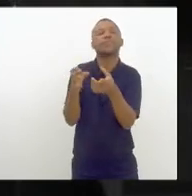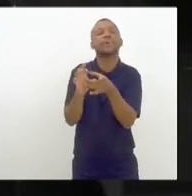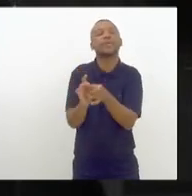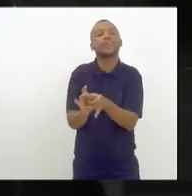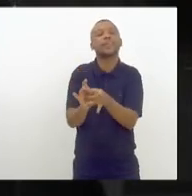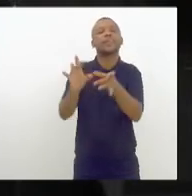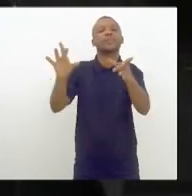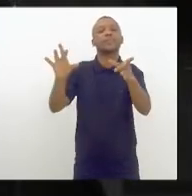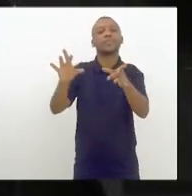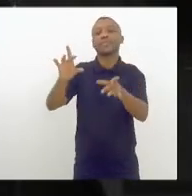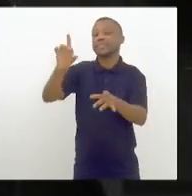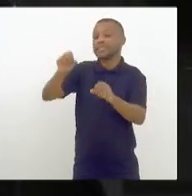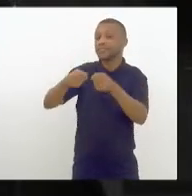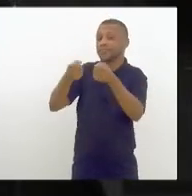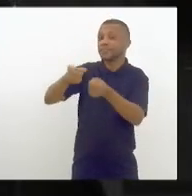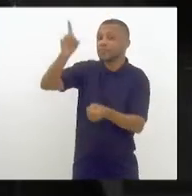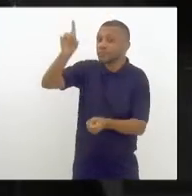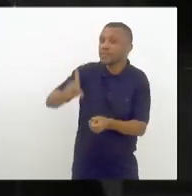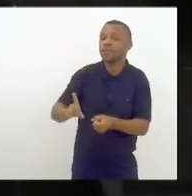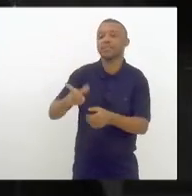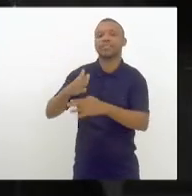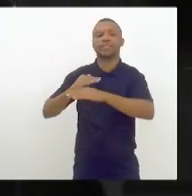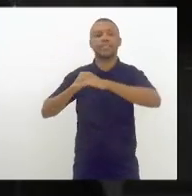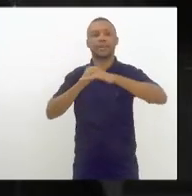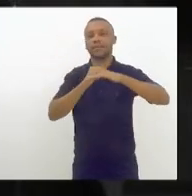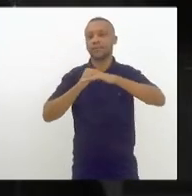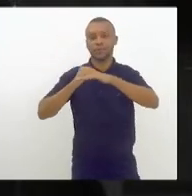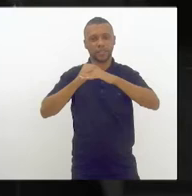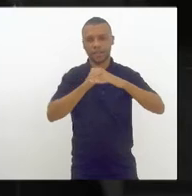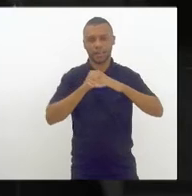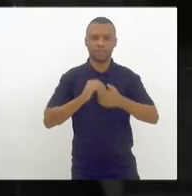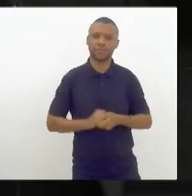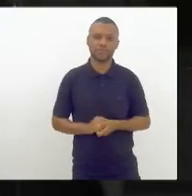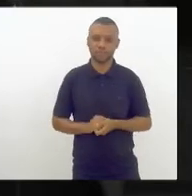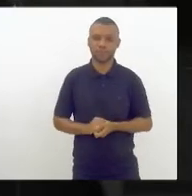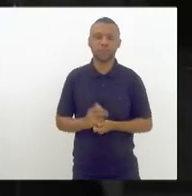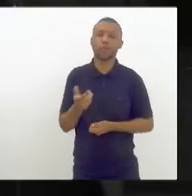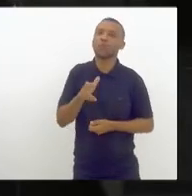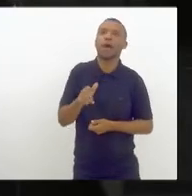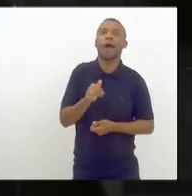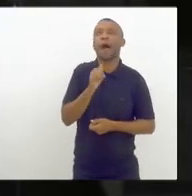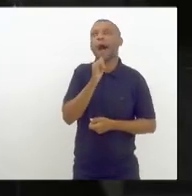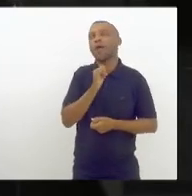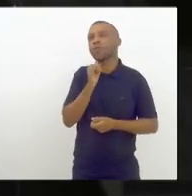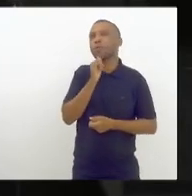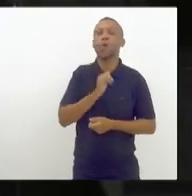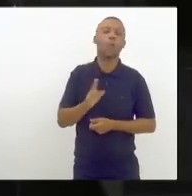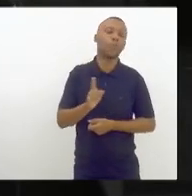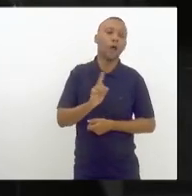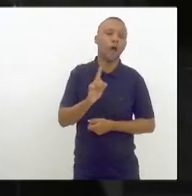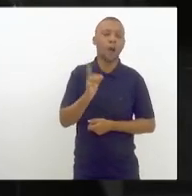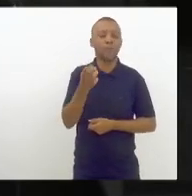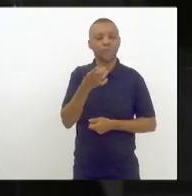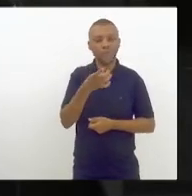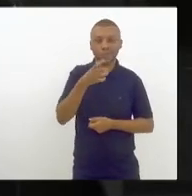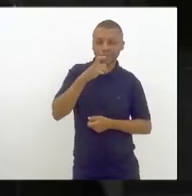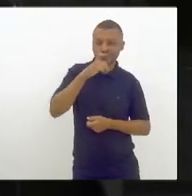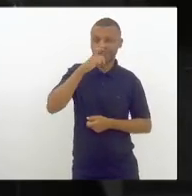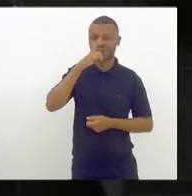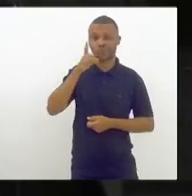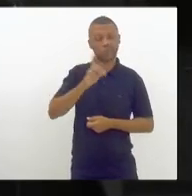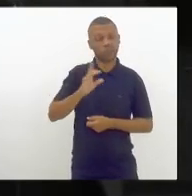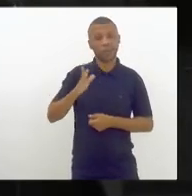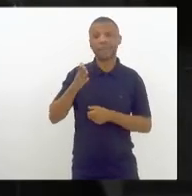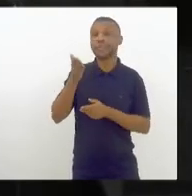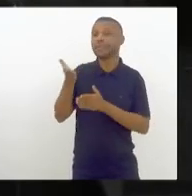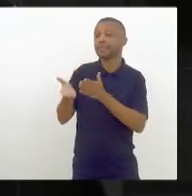em defesa dos direitos indefesa da Igualdade Aliás não era por coincidência não era para marcar posição não era por capricho que ele tratava como